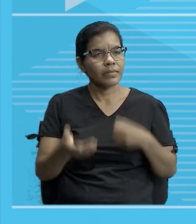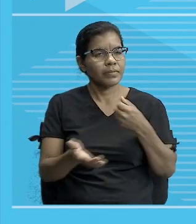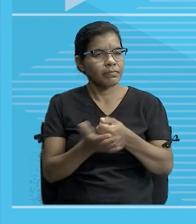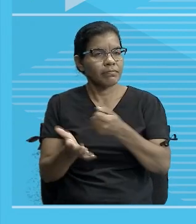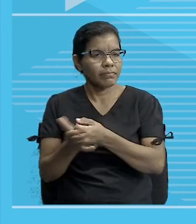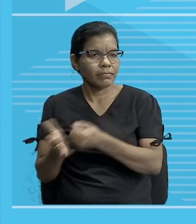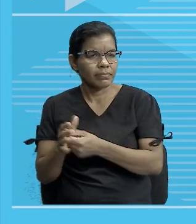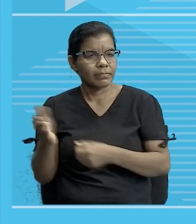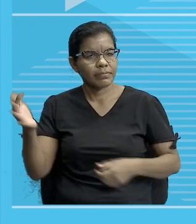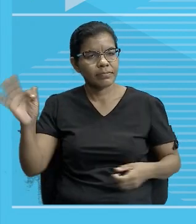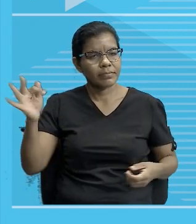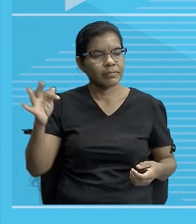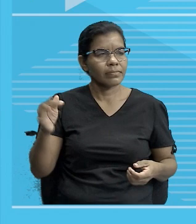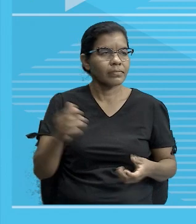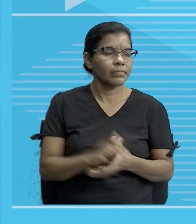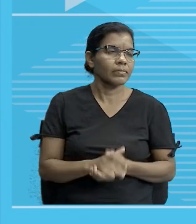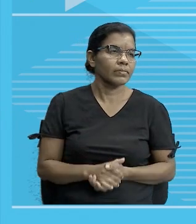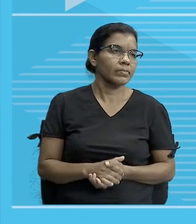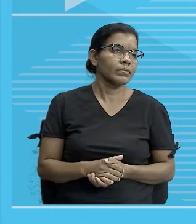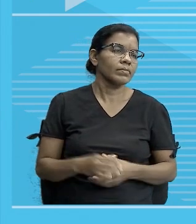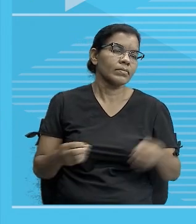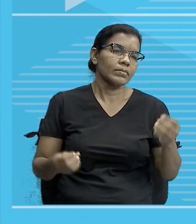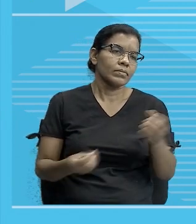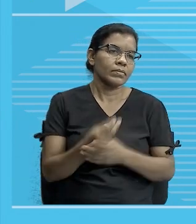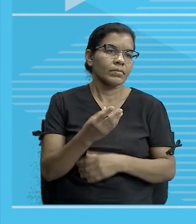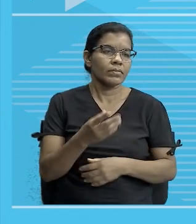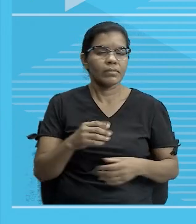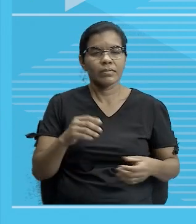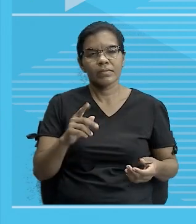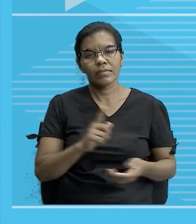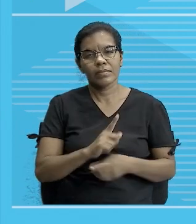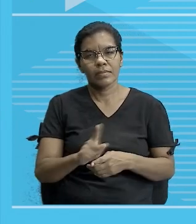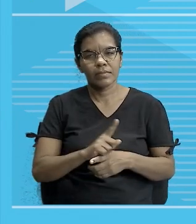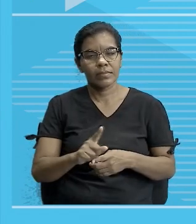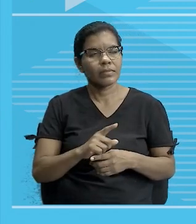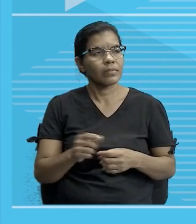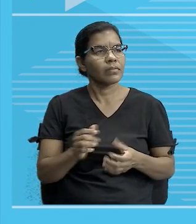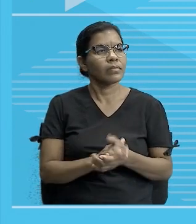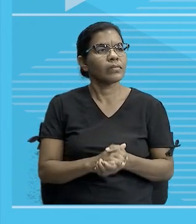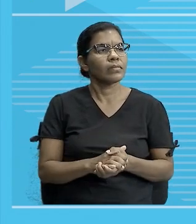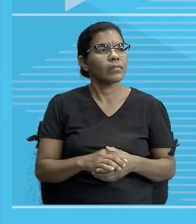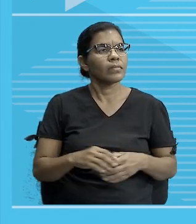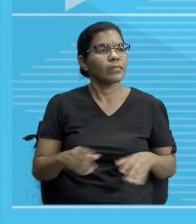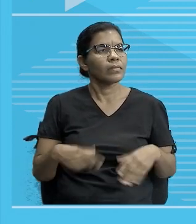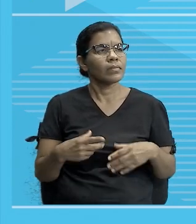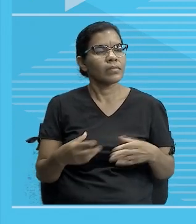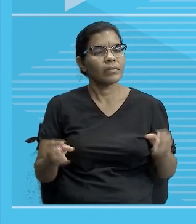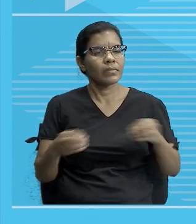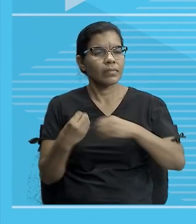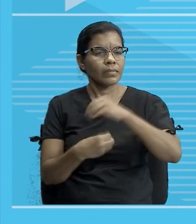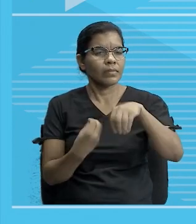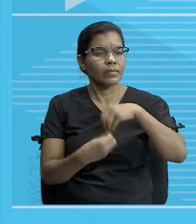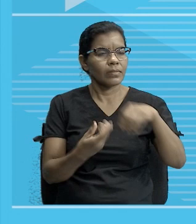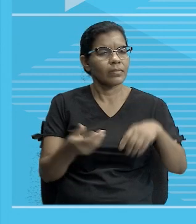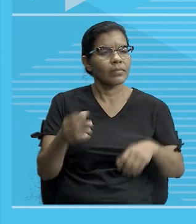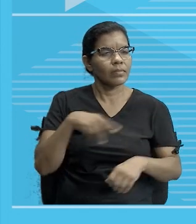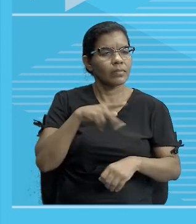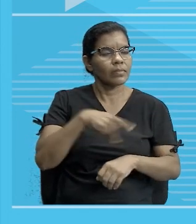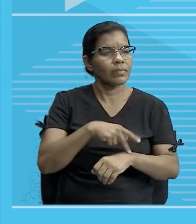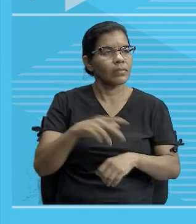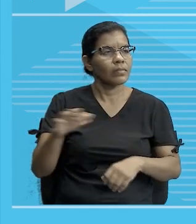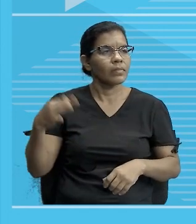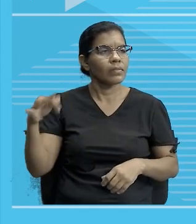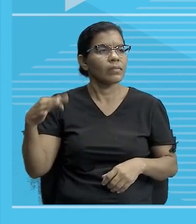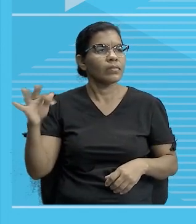França sou eu. Vai implantar um novo governo que a gente vai deixar para depois. Mas e aí? E a Revolução Francesa? Ah, aqui é